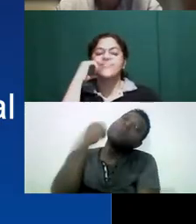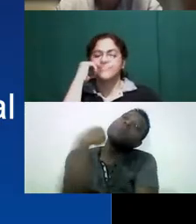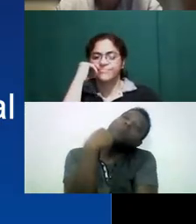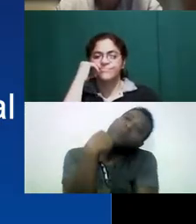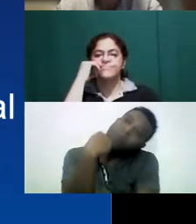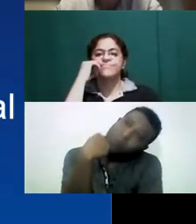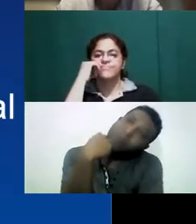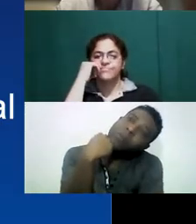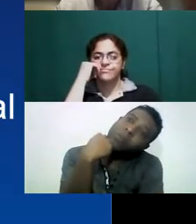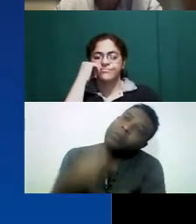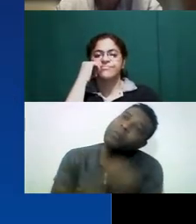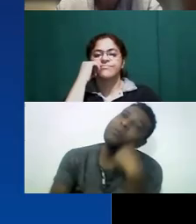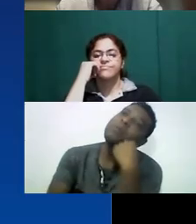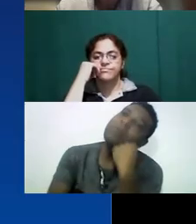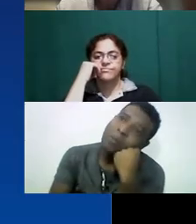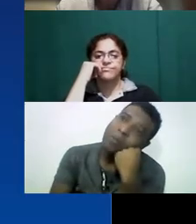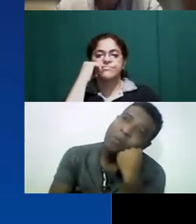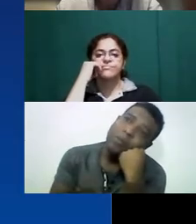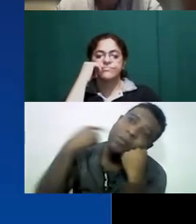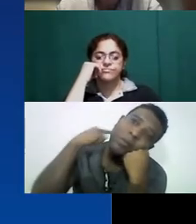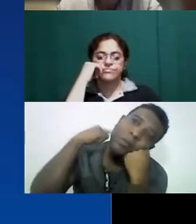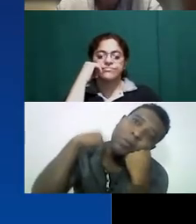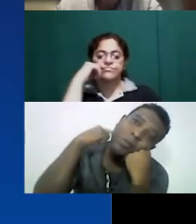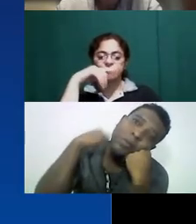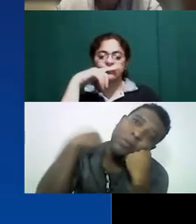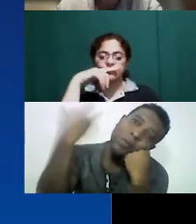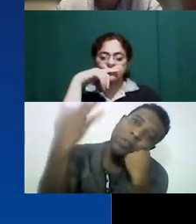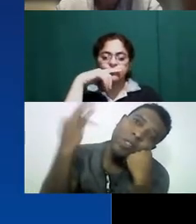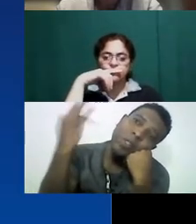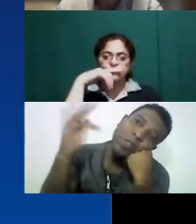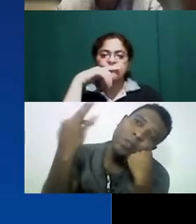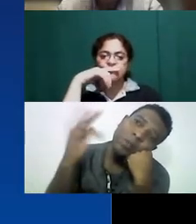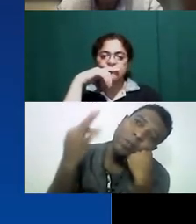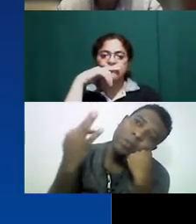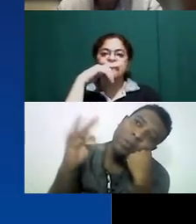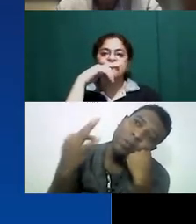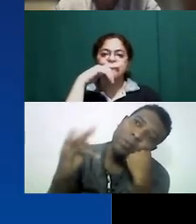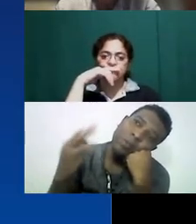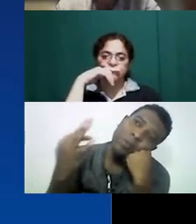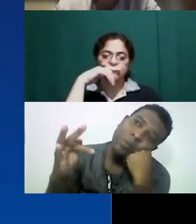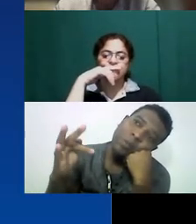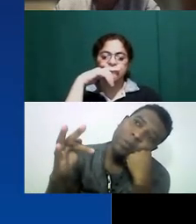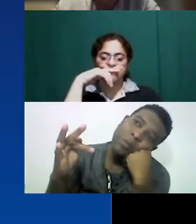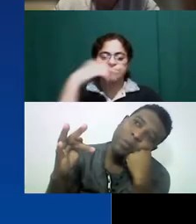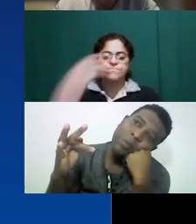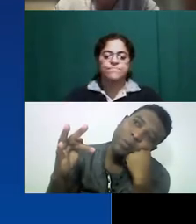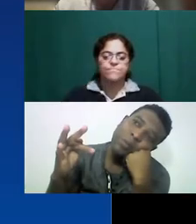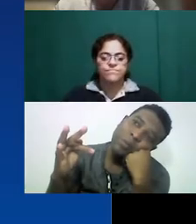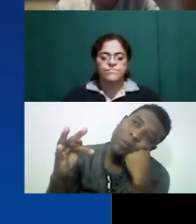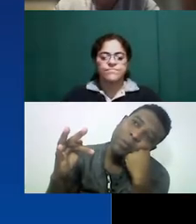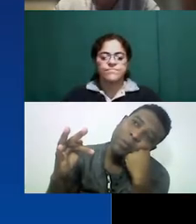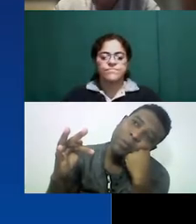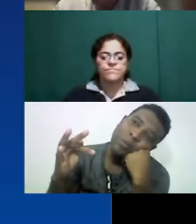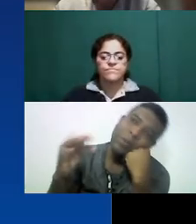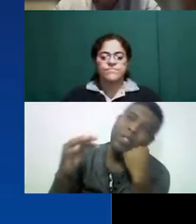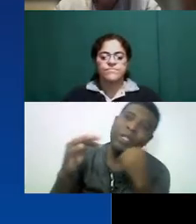vou ter também outro suborbital, que é o oblíquo inferior, que faz rotação. Então, se eu fico inclinado e rodado assim, por